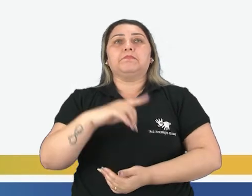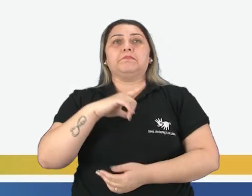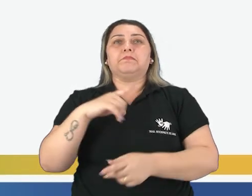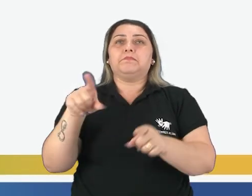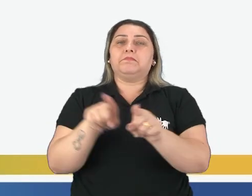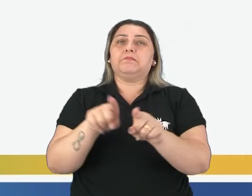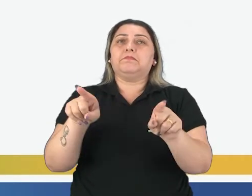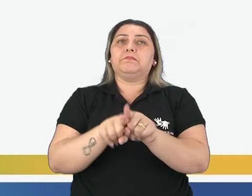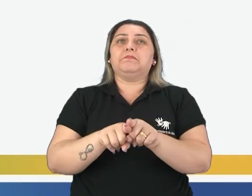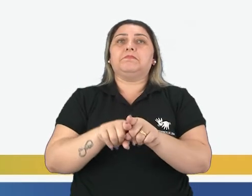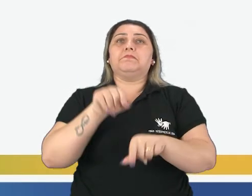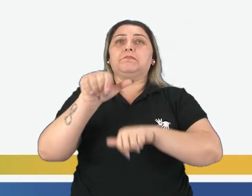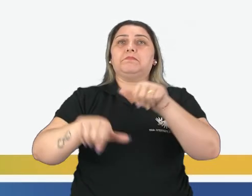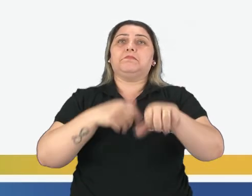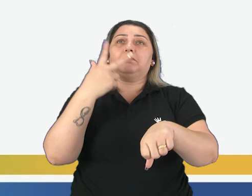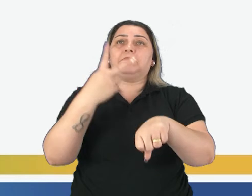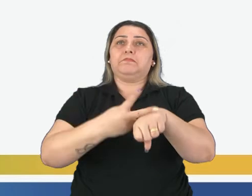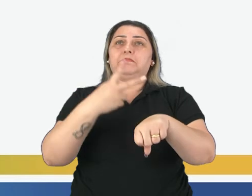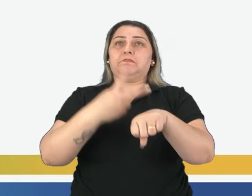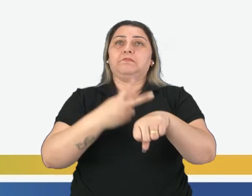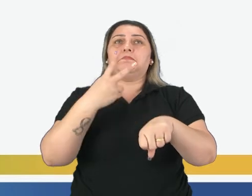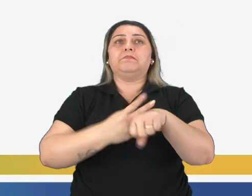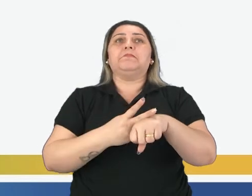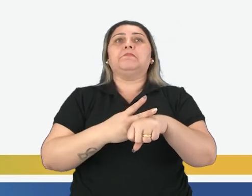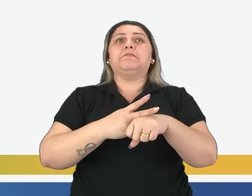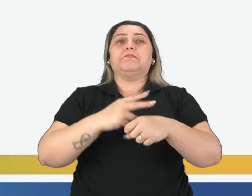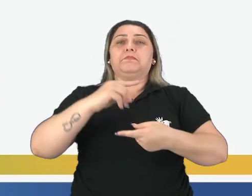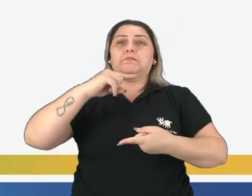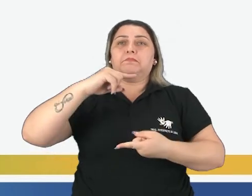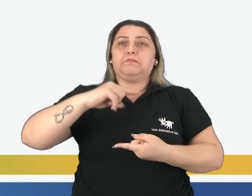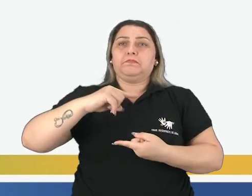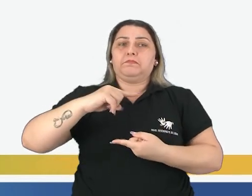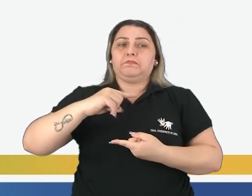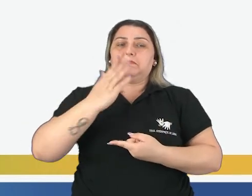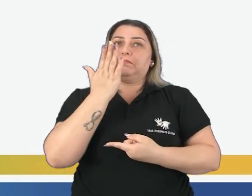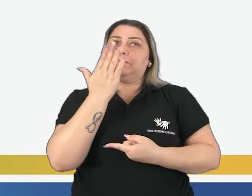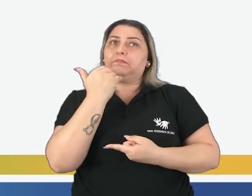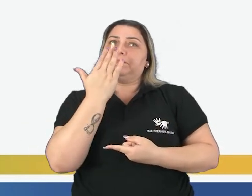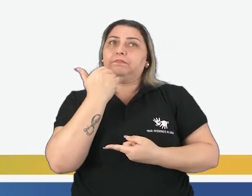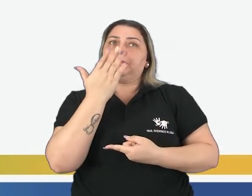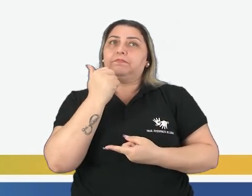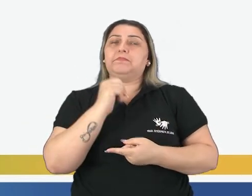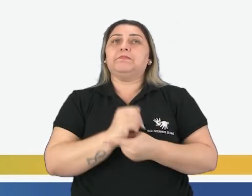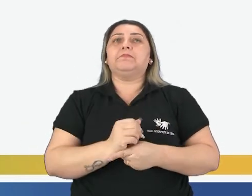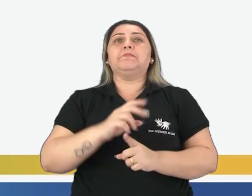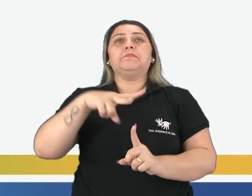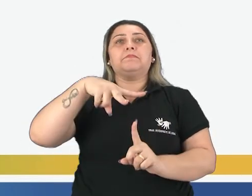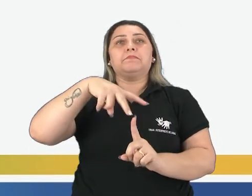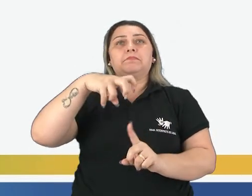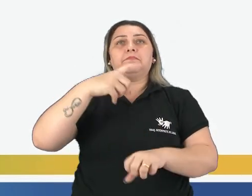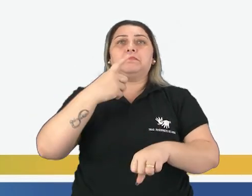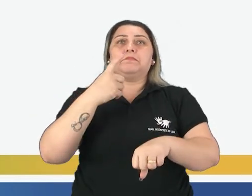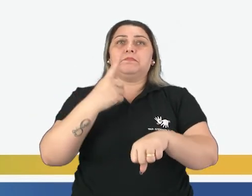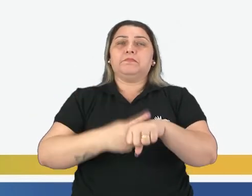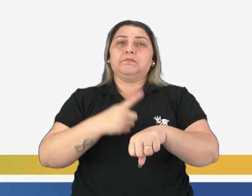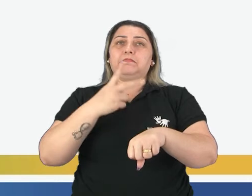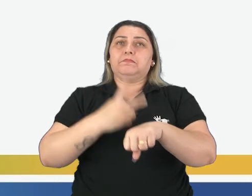Temos aí a reciclagem do vidro. Nesse processo são reciclados, por exemplo, potes de